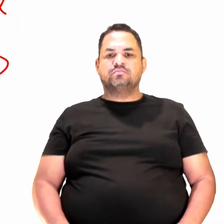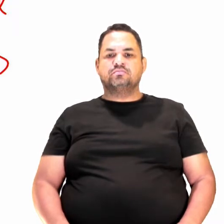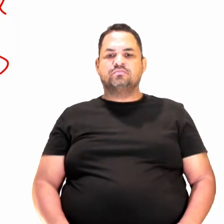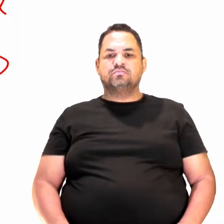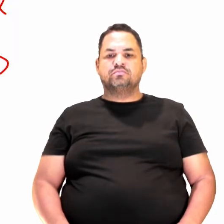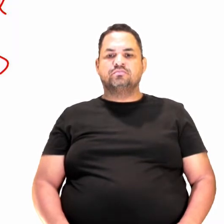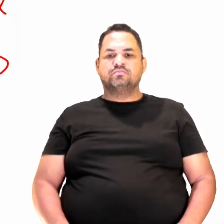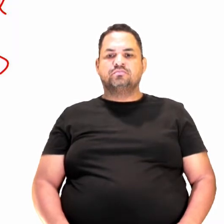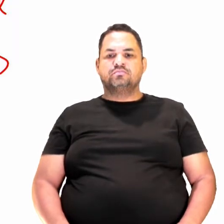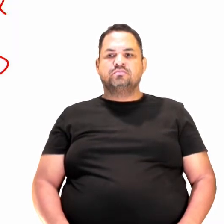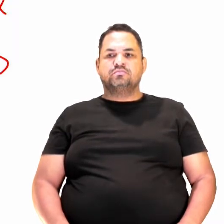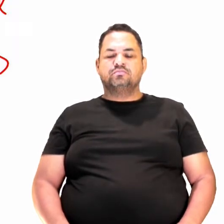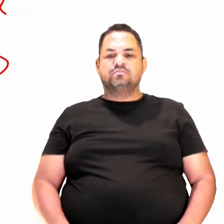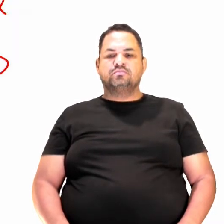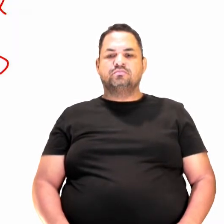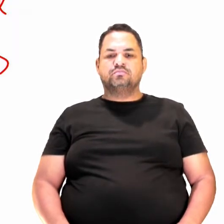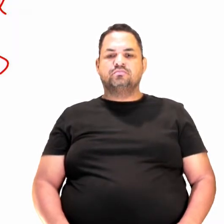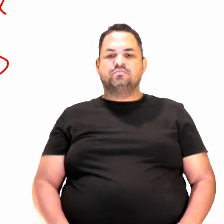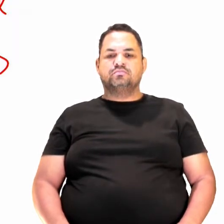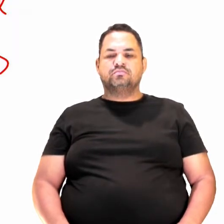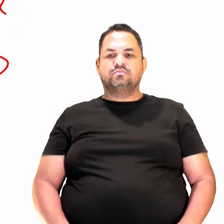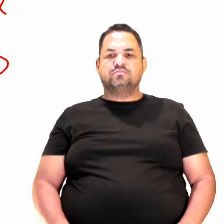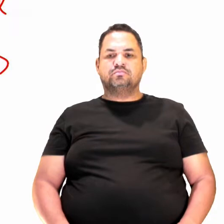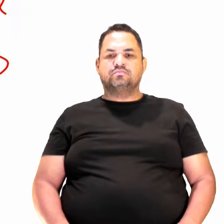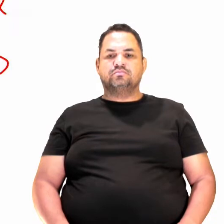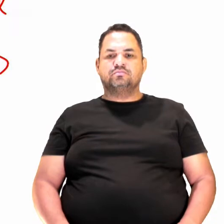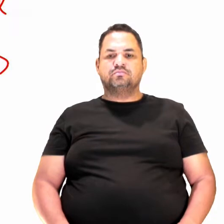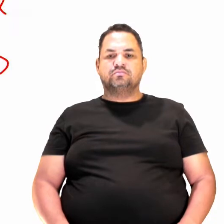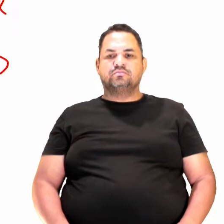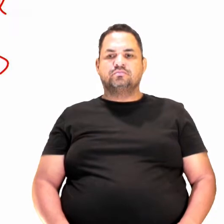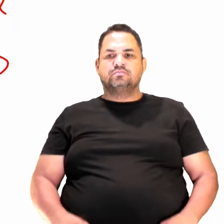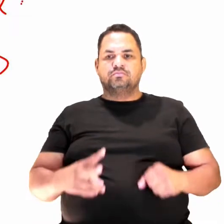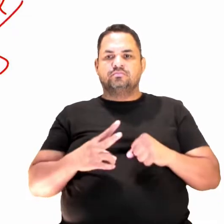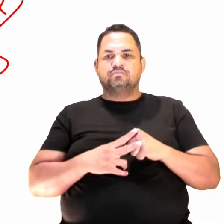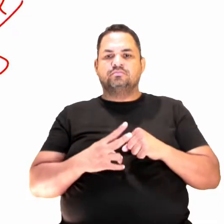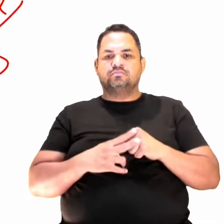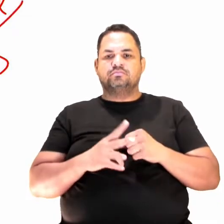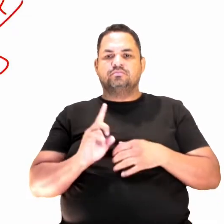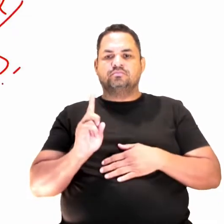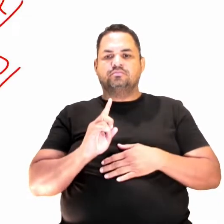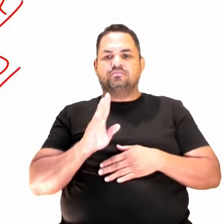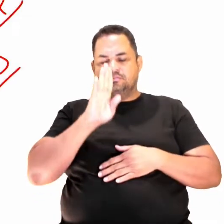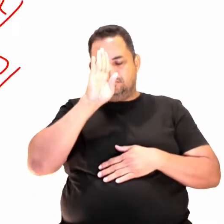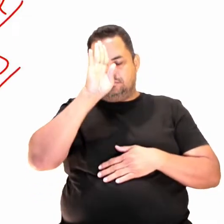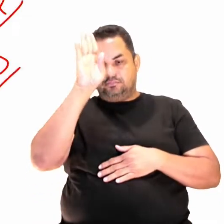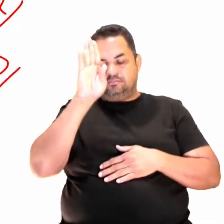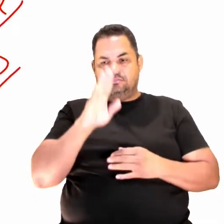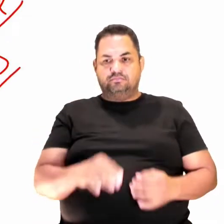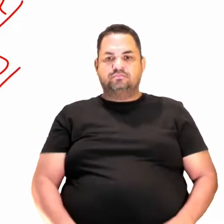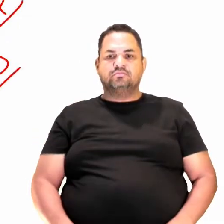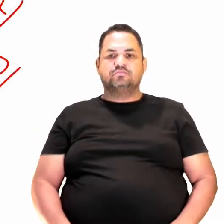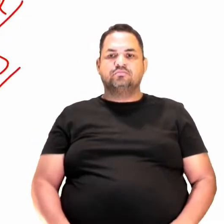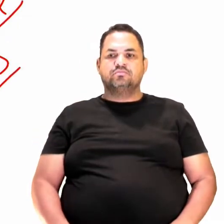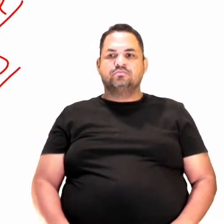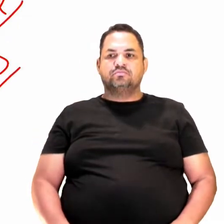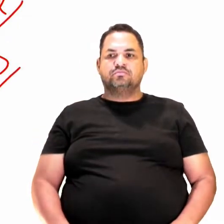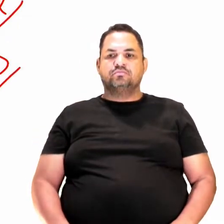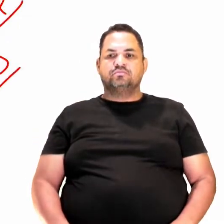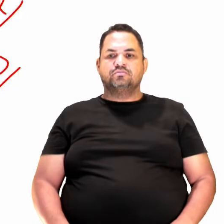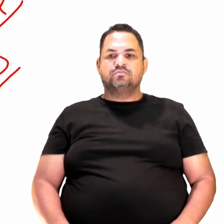straight, blonde hair. E depois que eu vou falar a palavra cabelo. And blue eyes, ou seja, ela ainda coloca